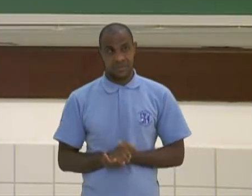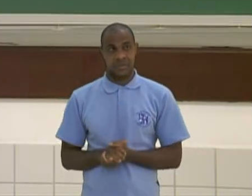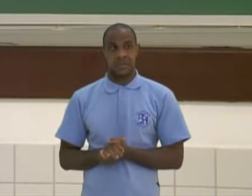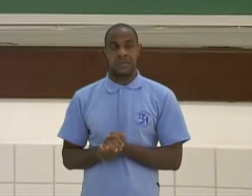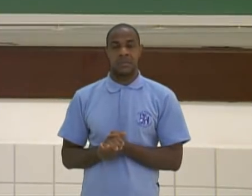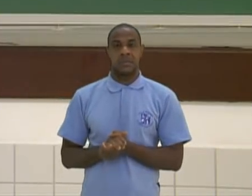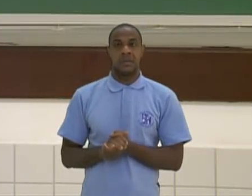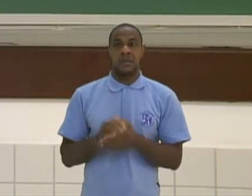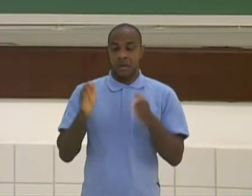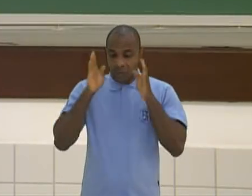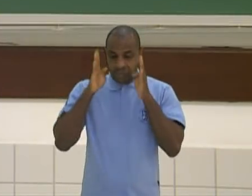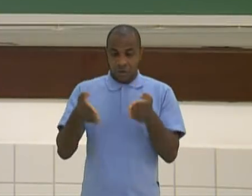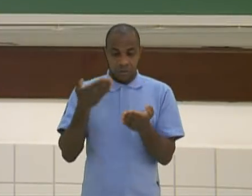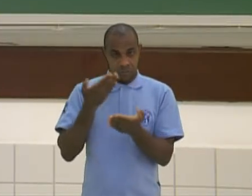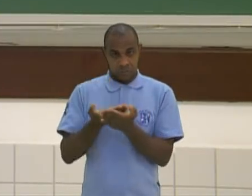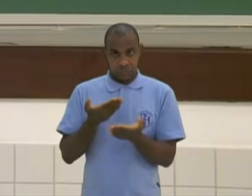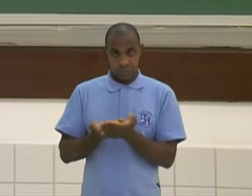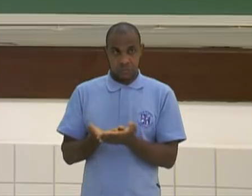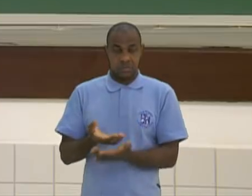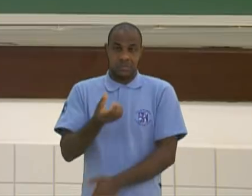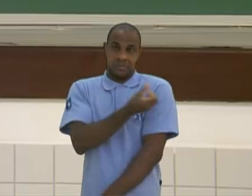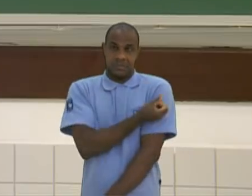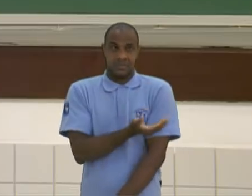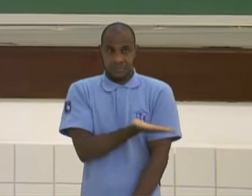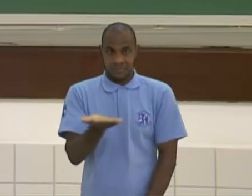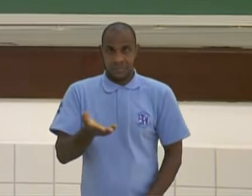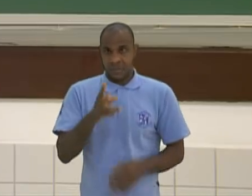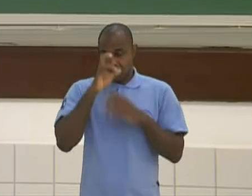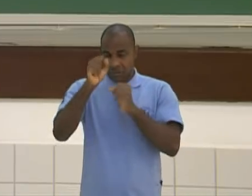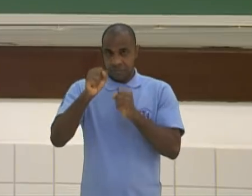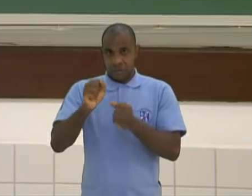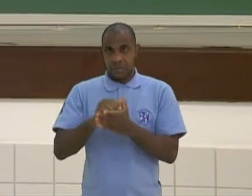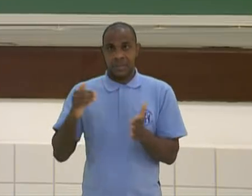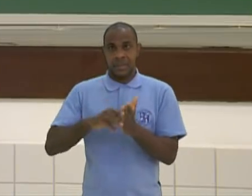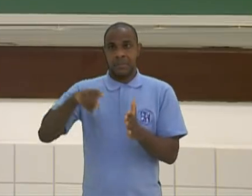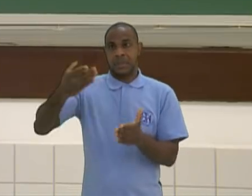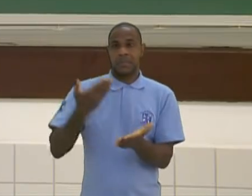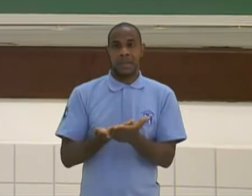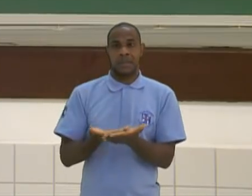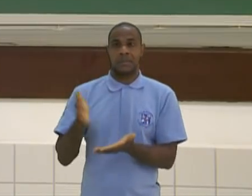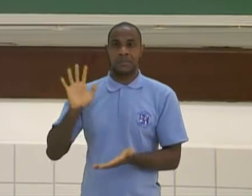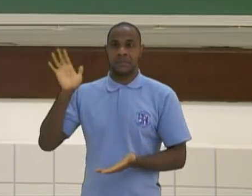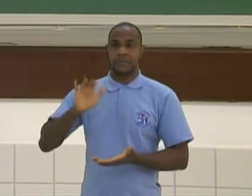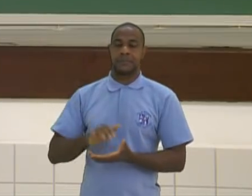como sempre. Foco nos estudos, galerinha do sexto ano. Força, fé no coração. Até a próxima, valeu!